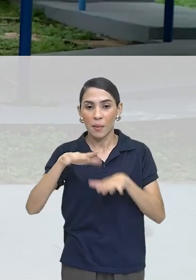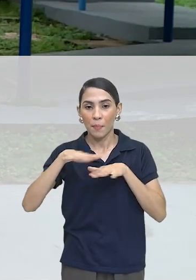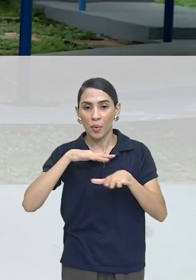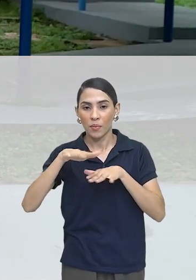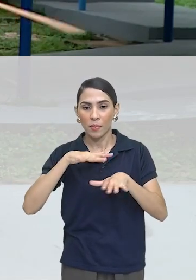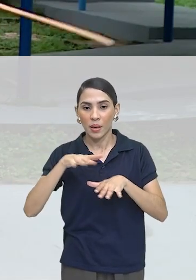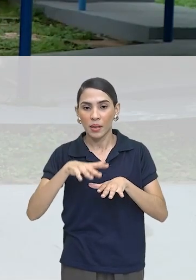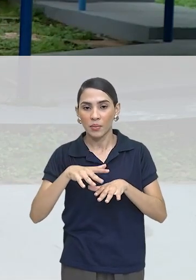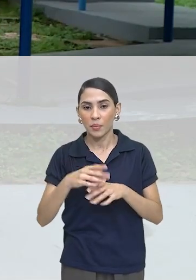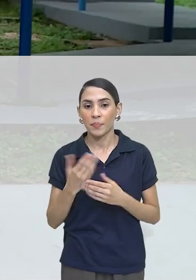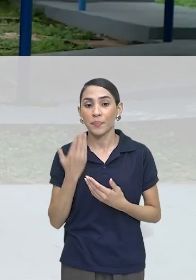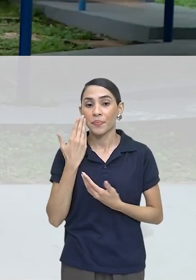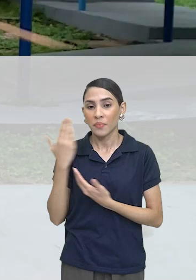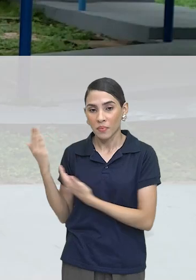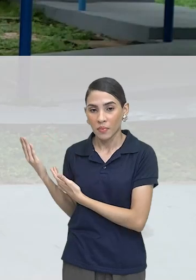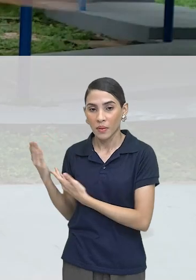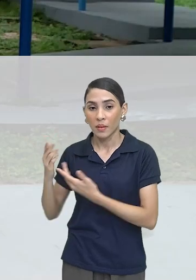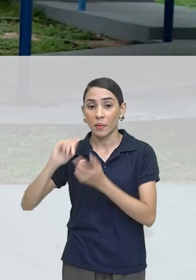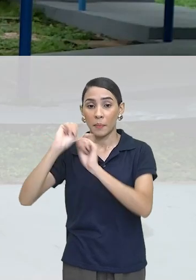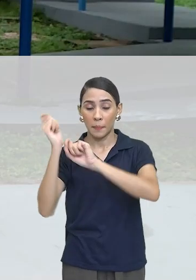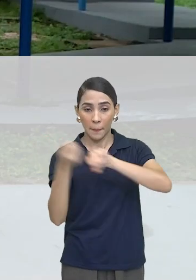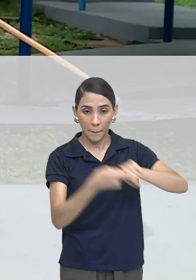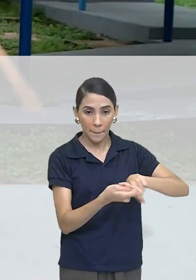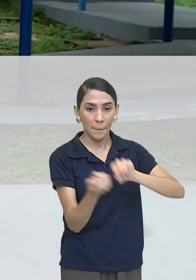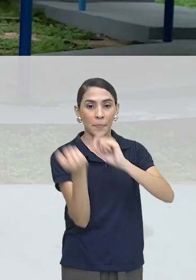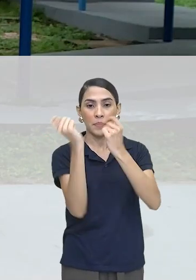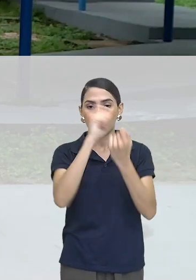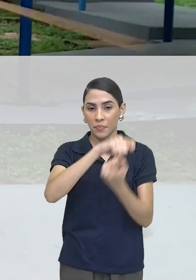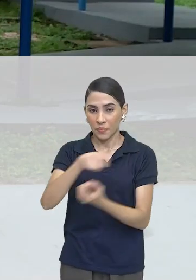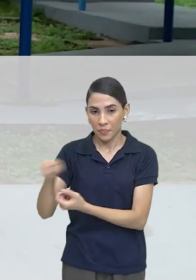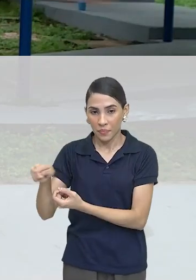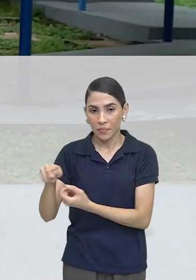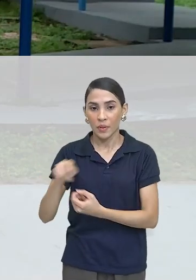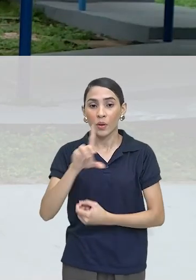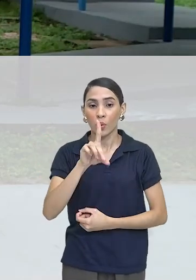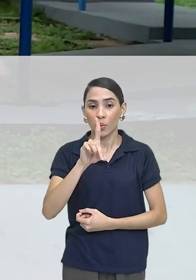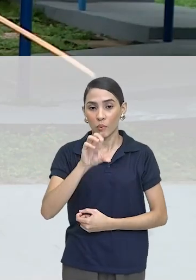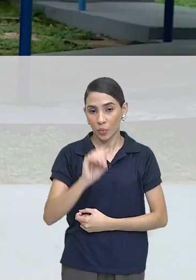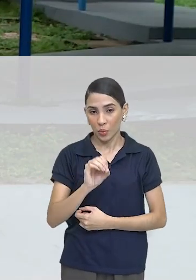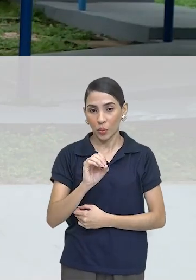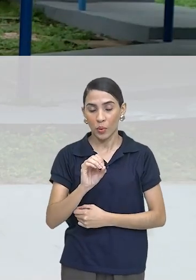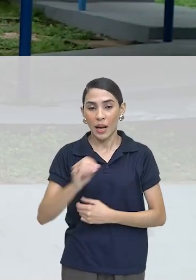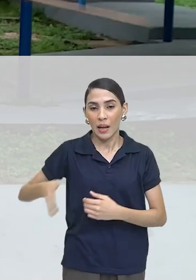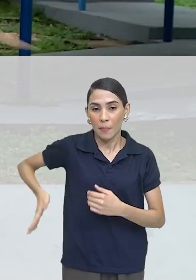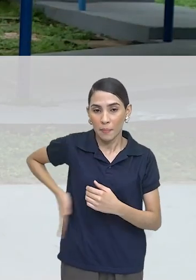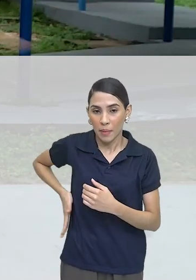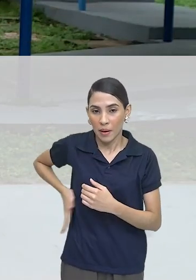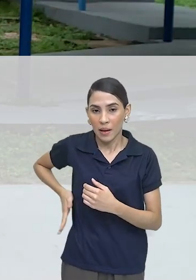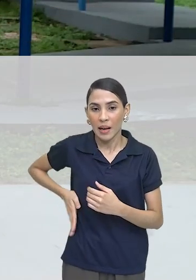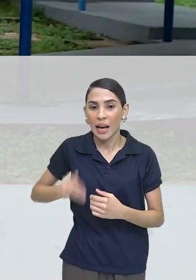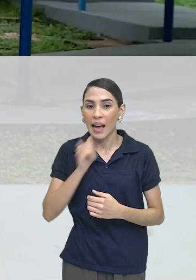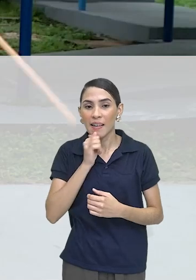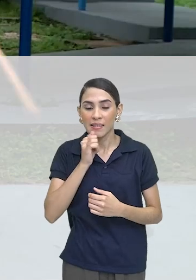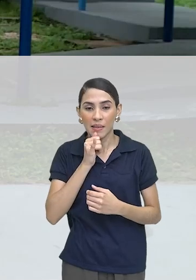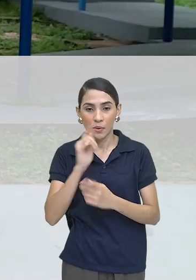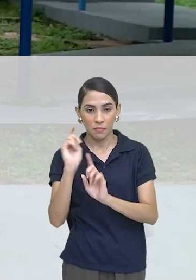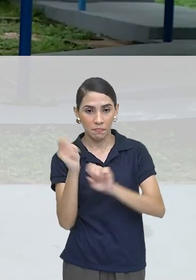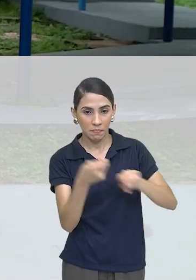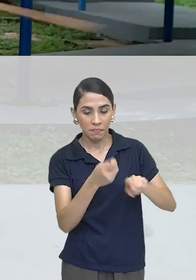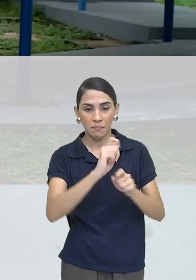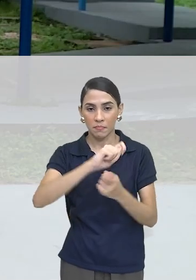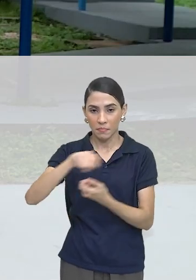movimentos relacionados ao quê? Ao Do, né? Que é acertar a lateral do nosso